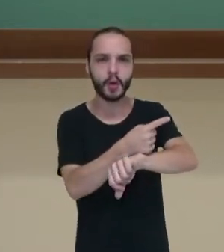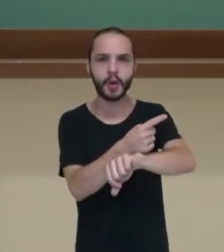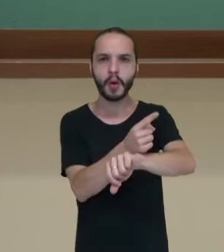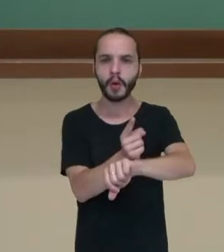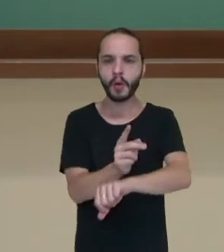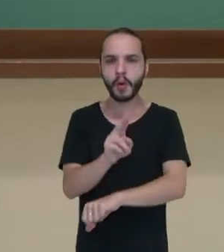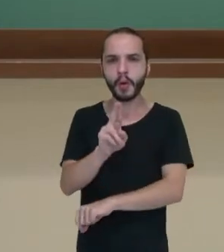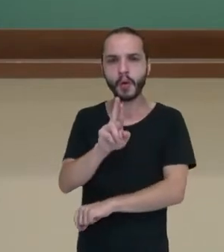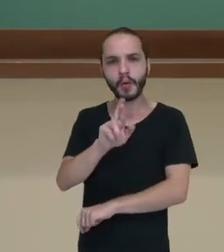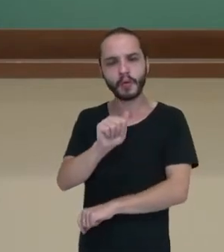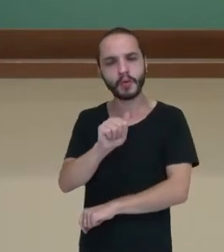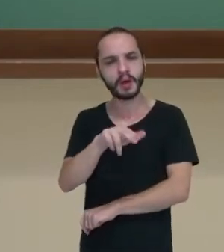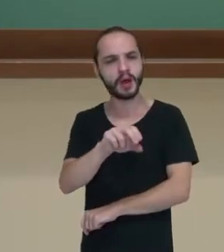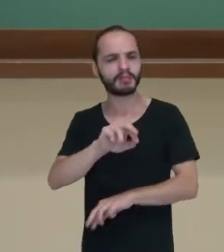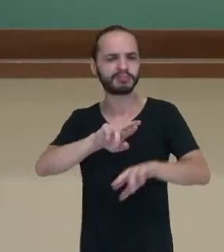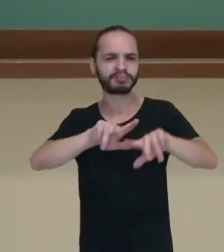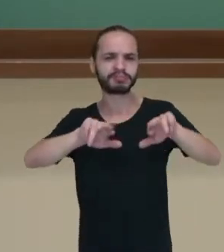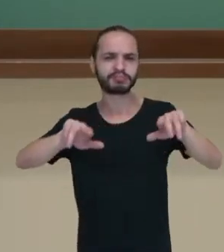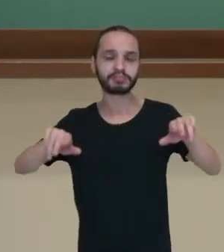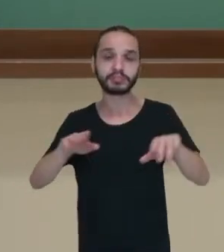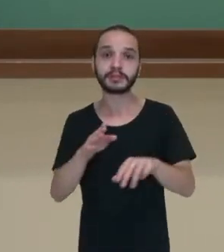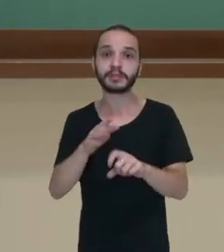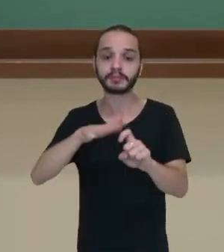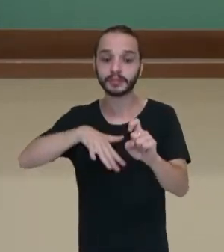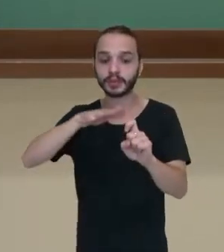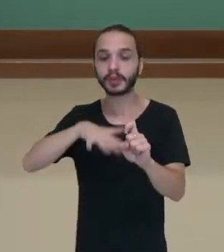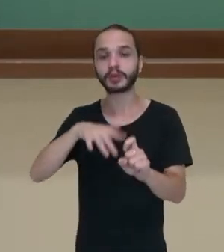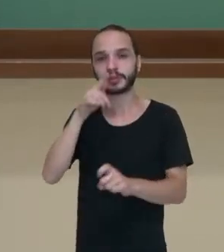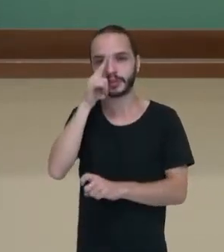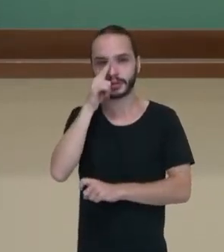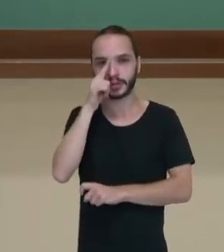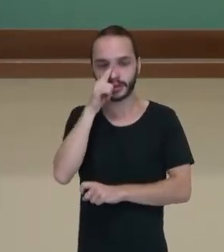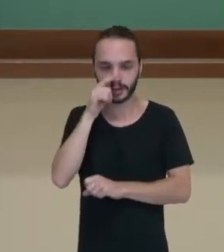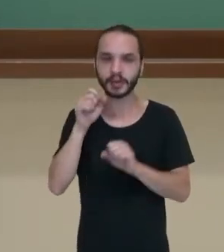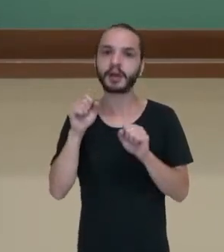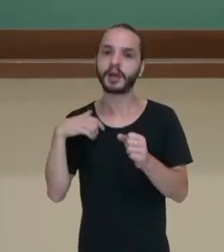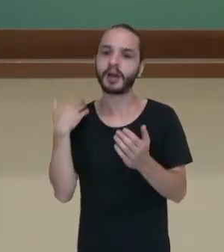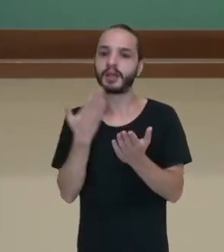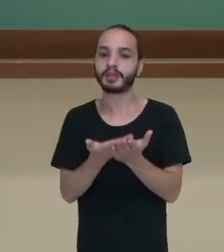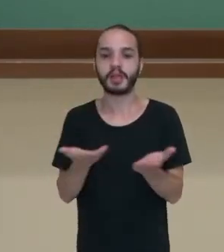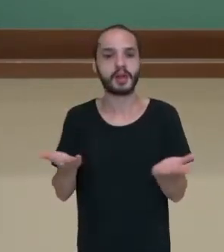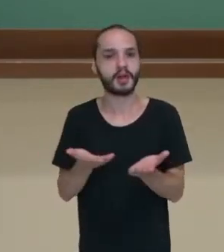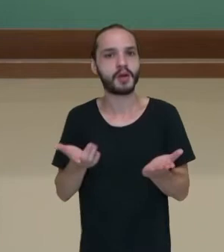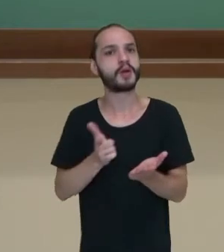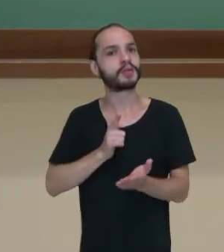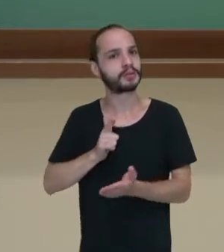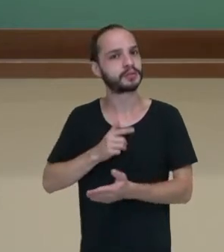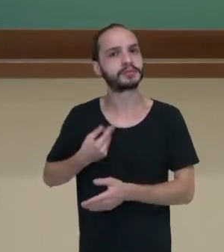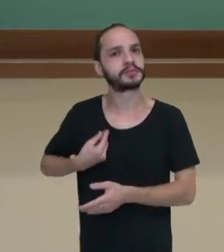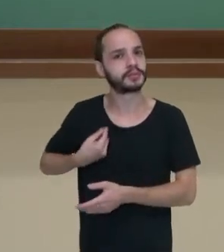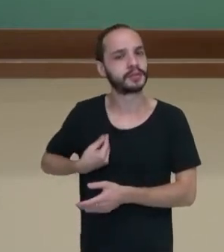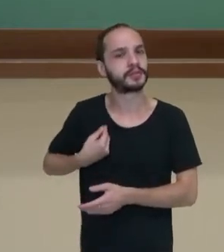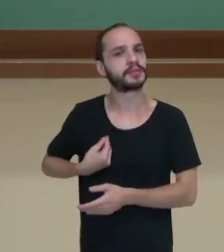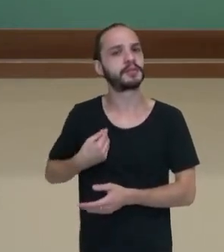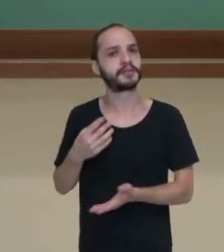na mitologia grega, que foi tão importante para eles e ainda está aqui entre nós, né, na nossa ficção, na nossa